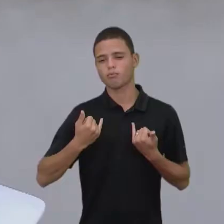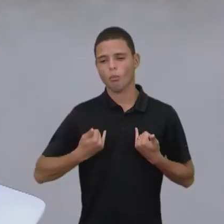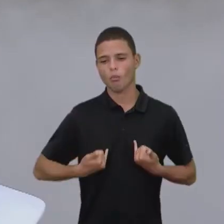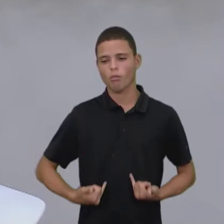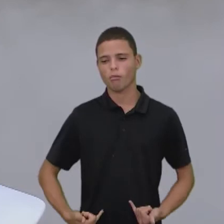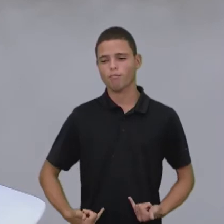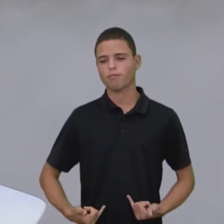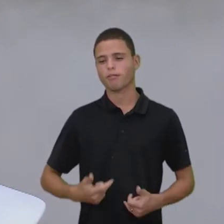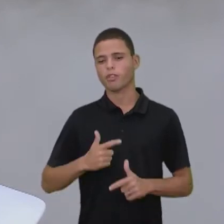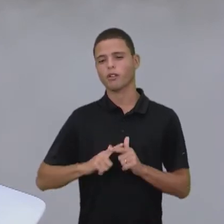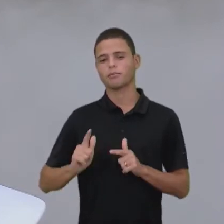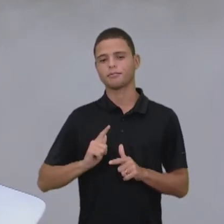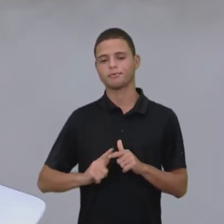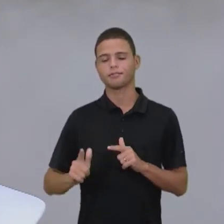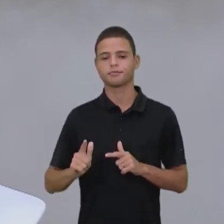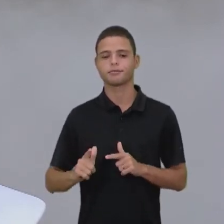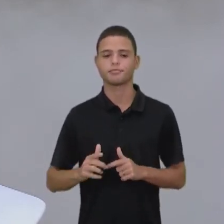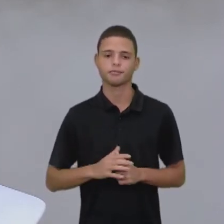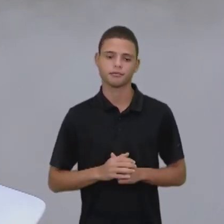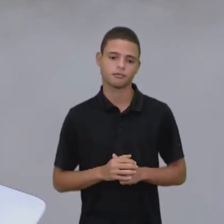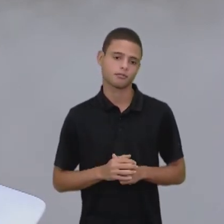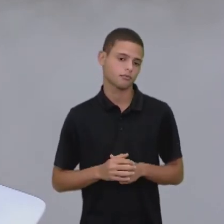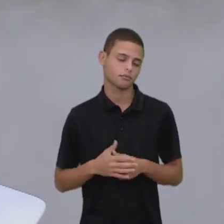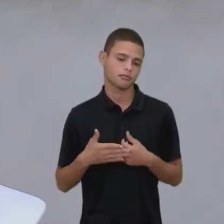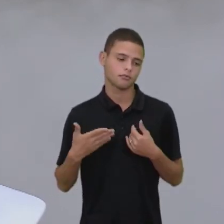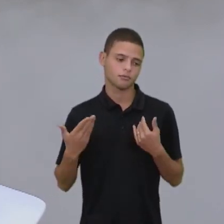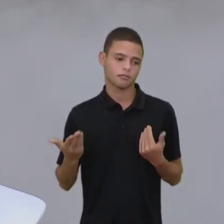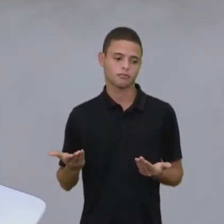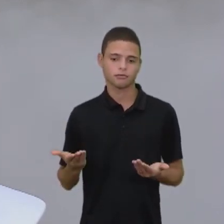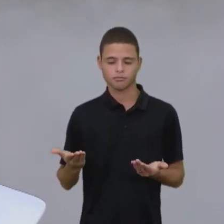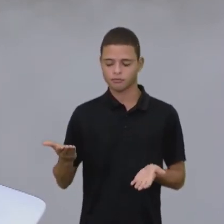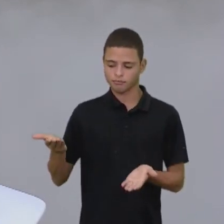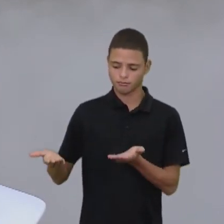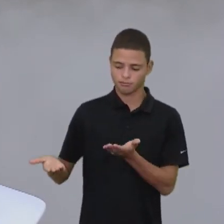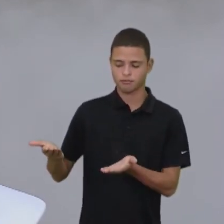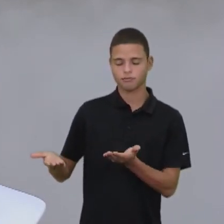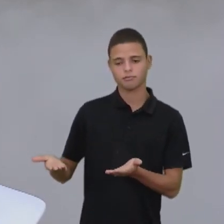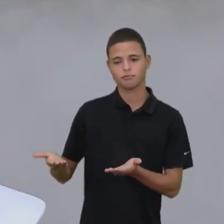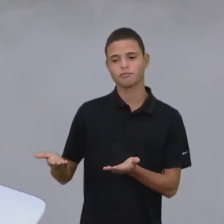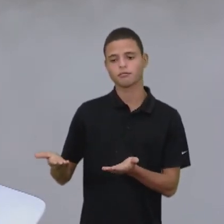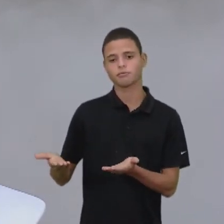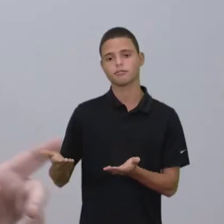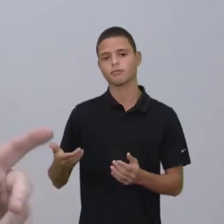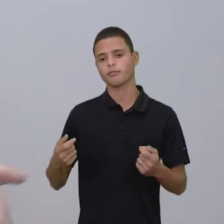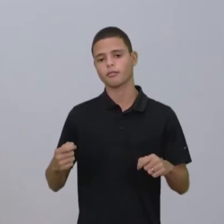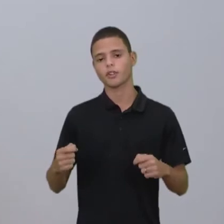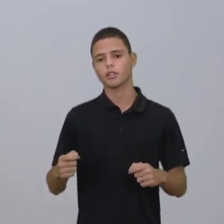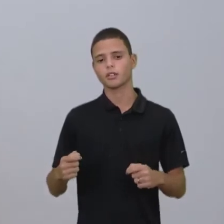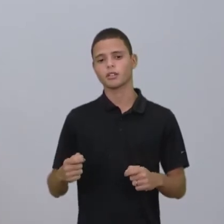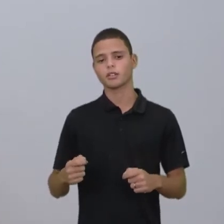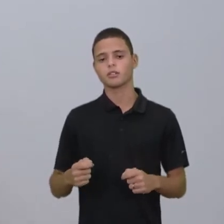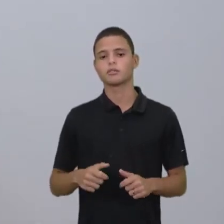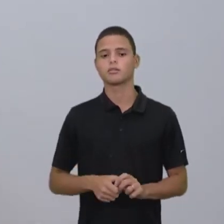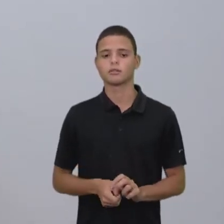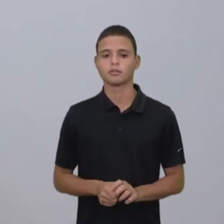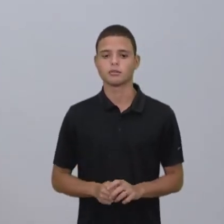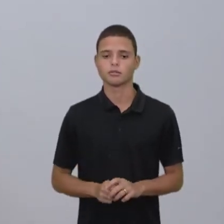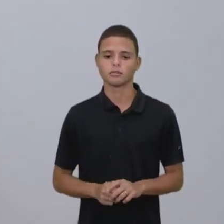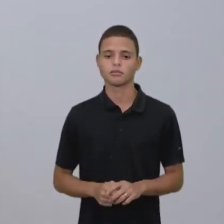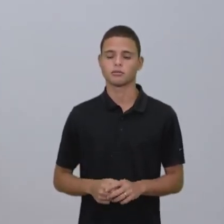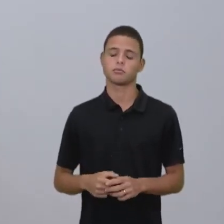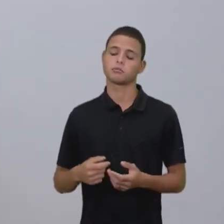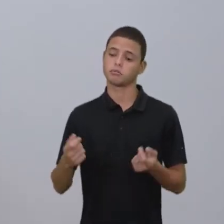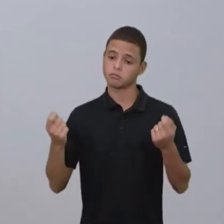Tá? Então, um não exclui o outro. Nesse caso. Inclusive, não exclui, inclusive podem andar